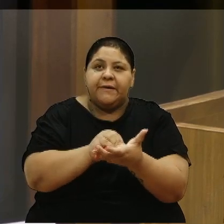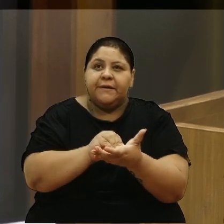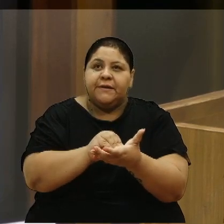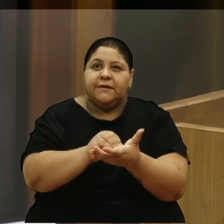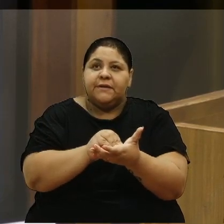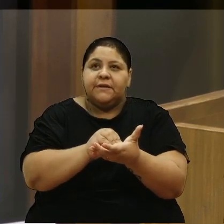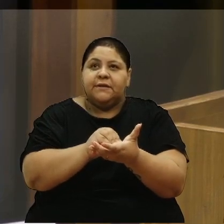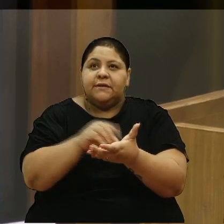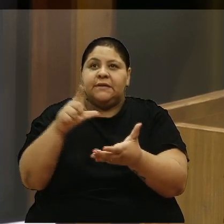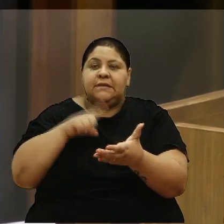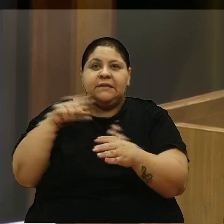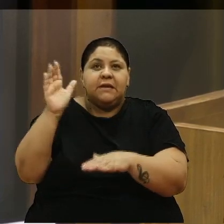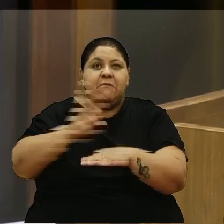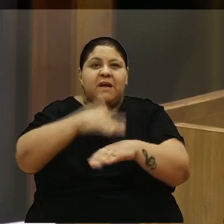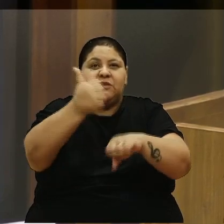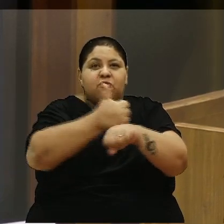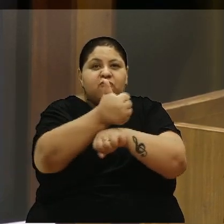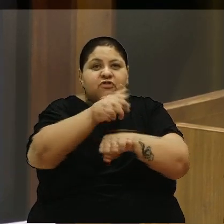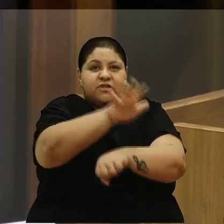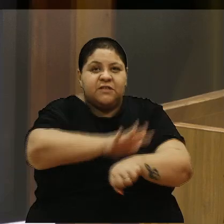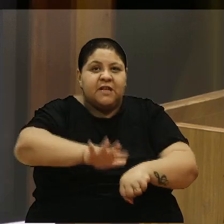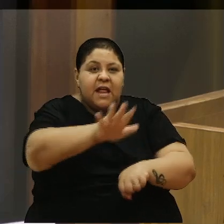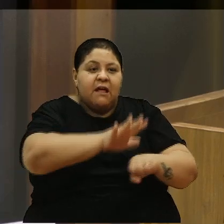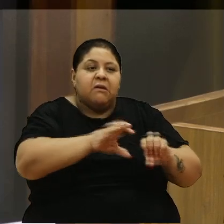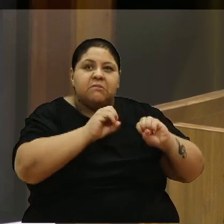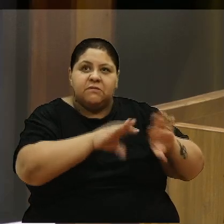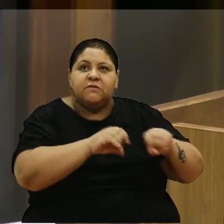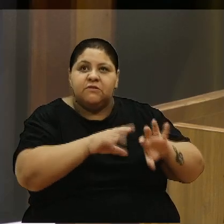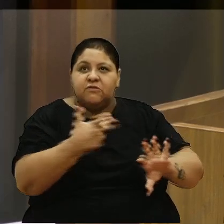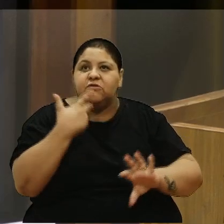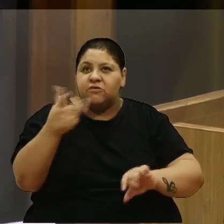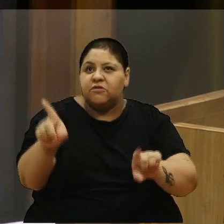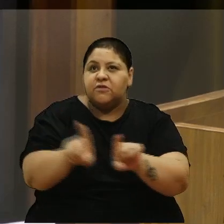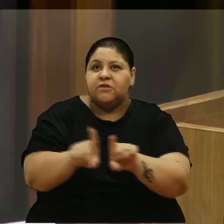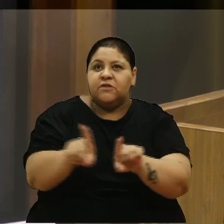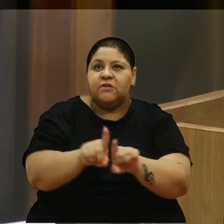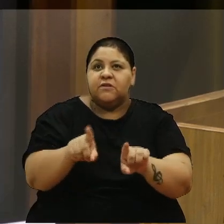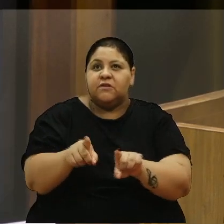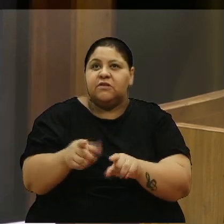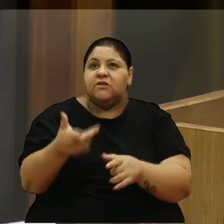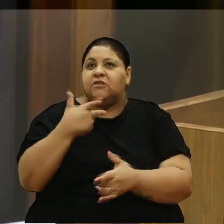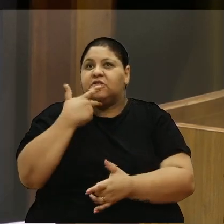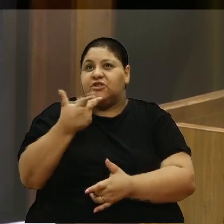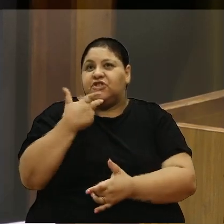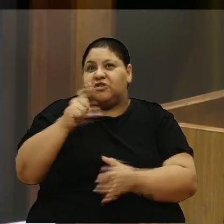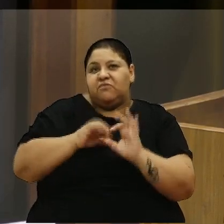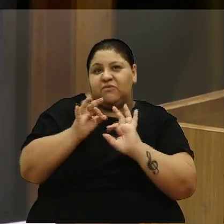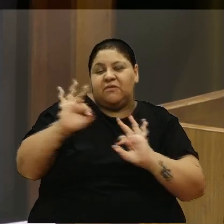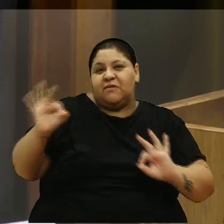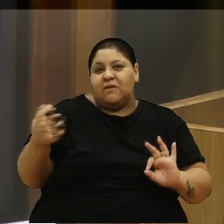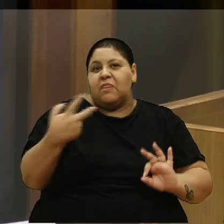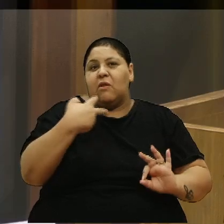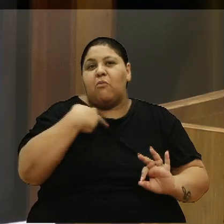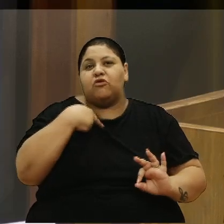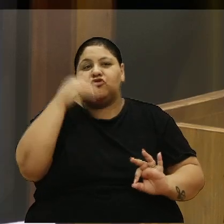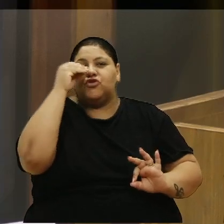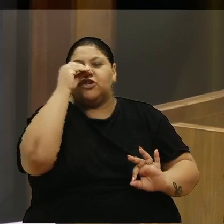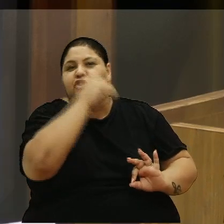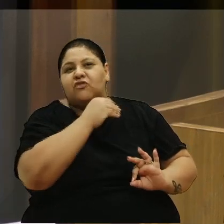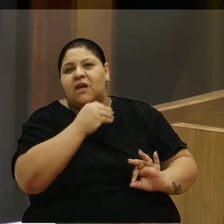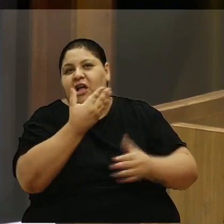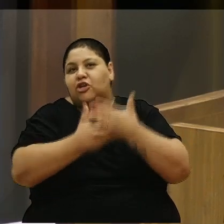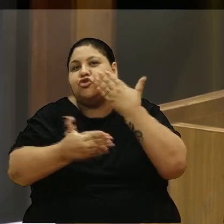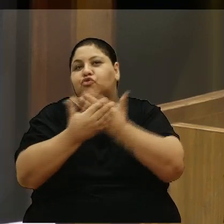ter mais reforço na educação. Então, reforço também aqui. Estou muito de improviso, tinha um discurso, mas eu não posso ficar alheio a tudo